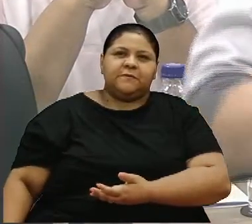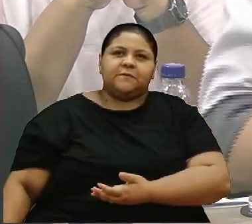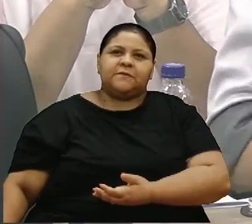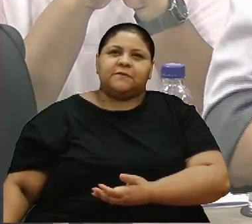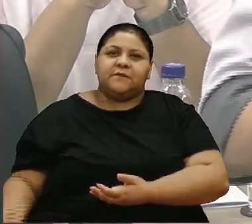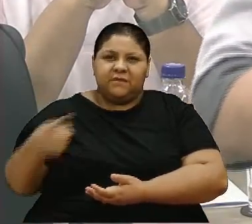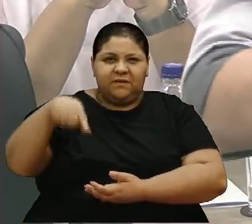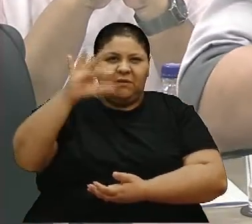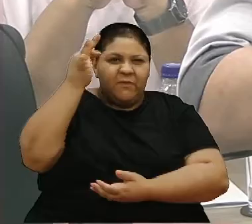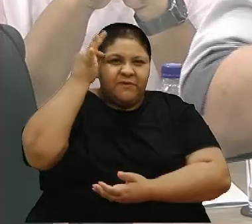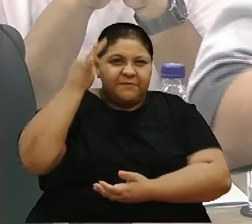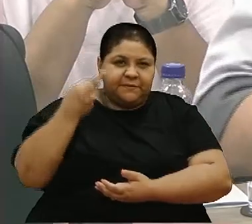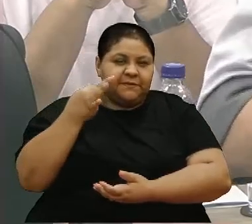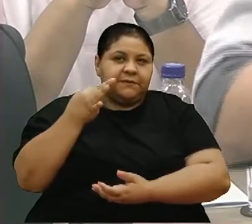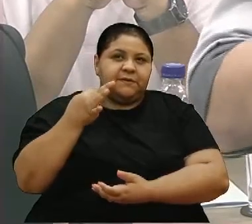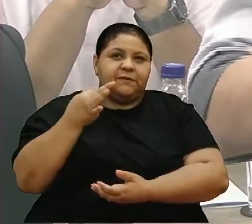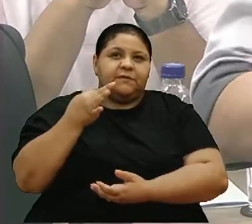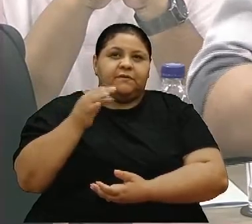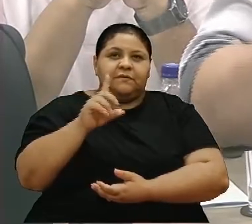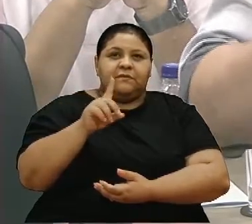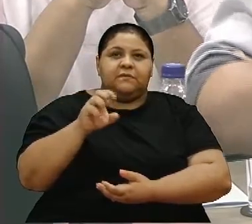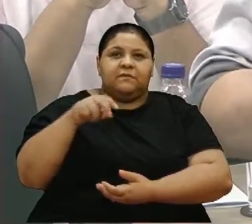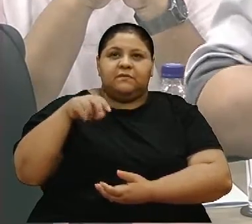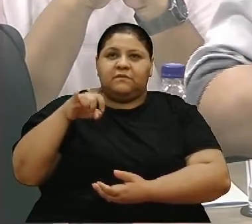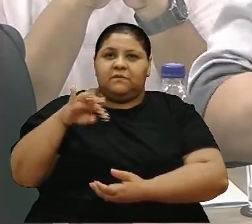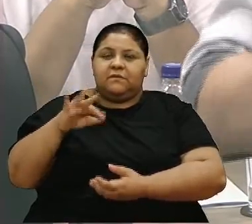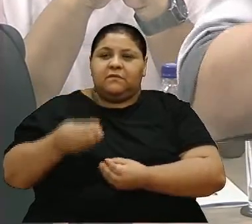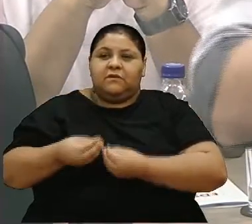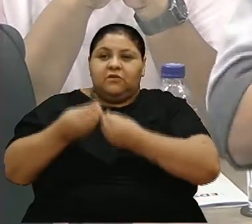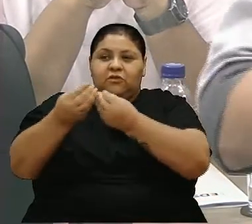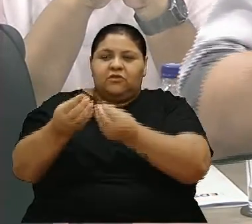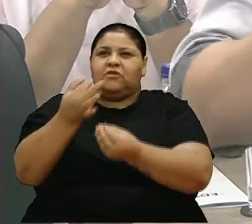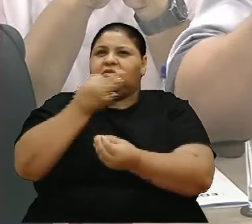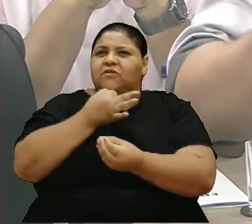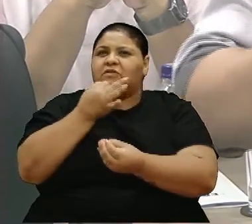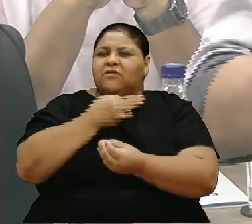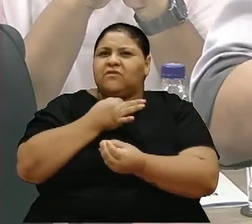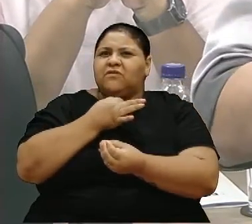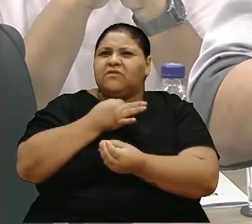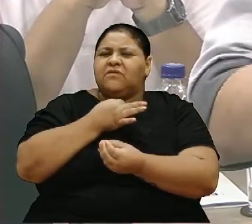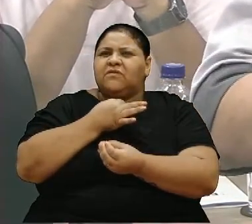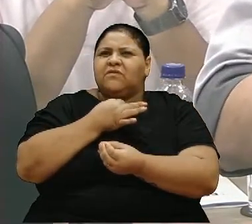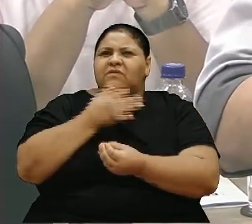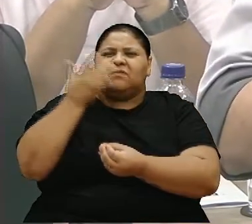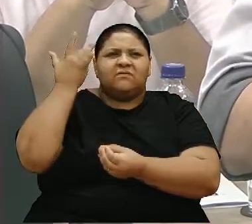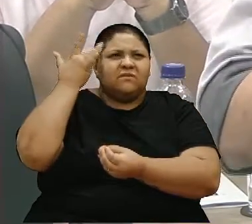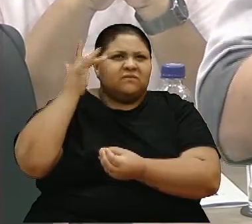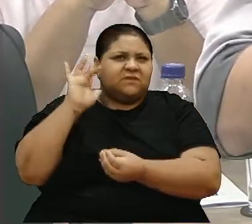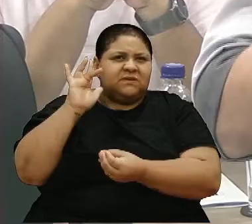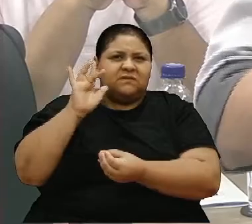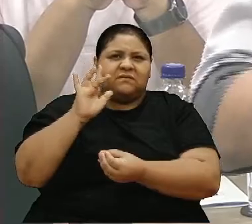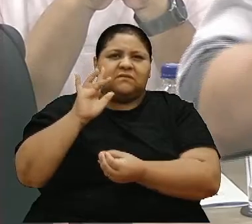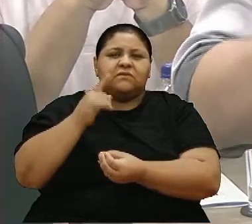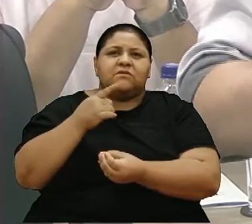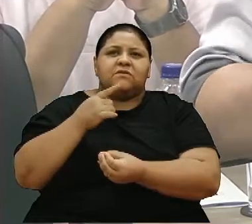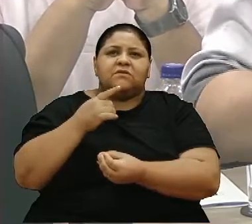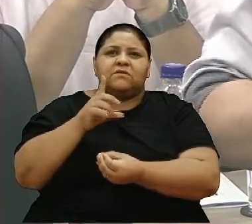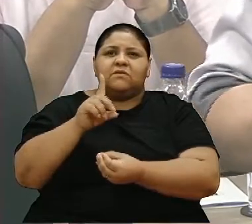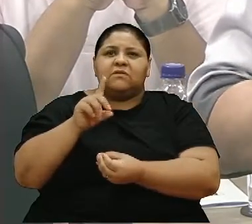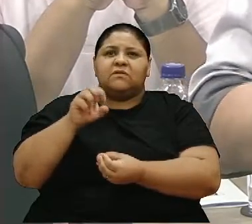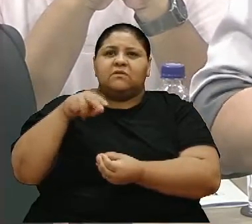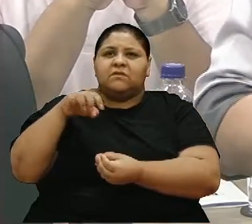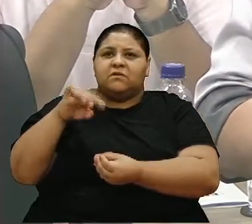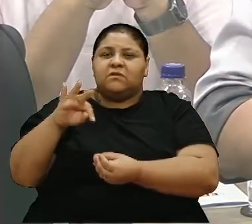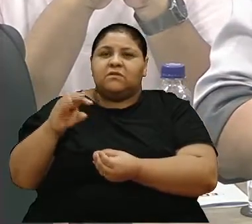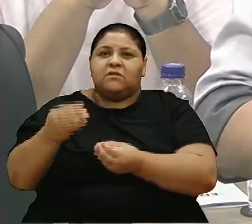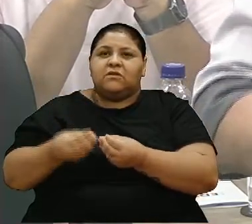Para vocês entenderem, o DENIT doou esse trem para Caxias. Eu acho que gostaria que vocês ouvissem, pessoal. O DENIT doou esse trem